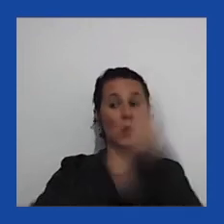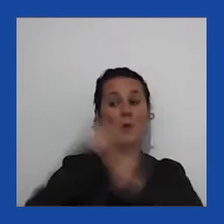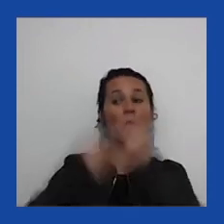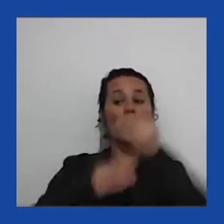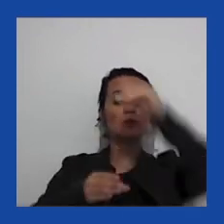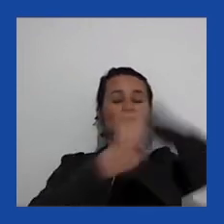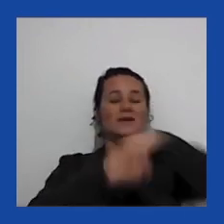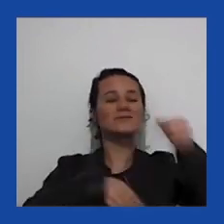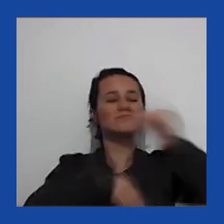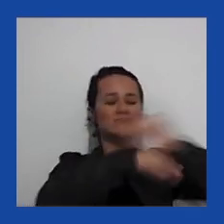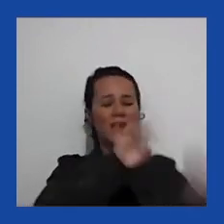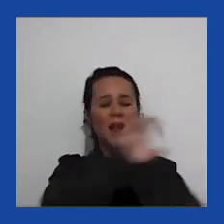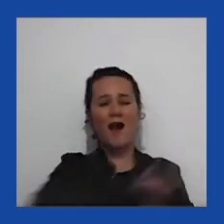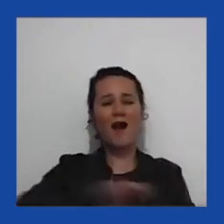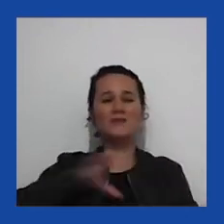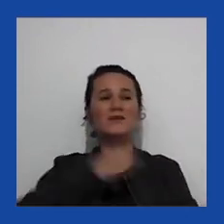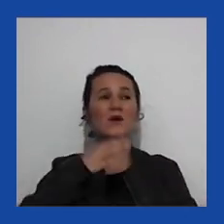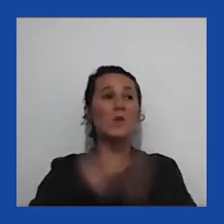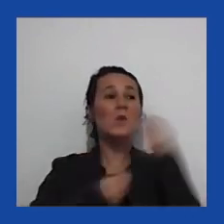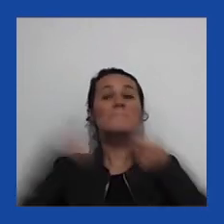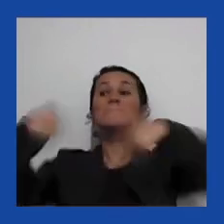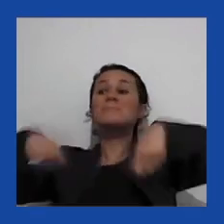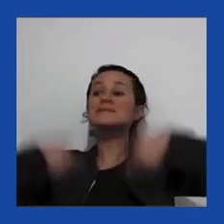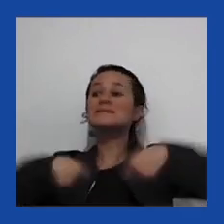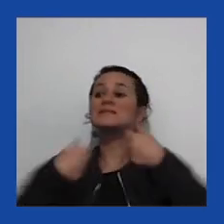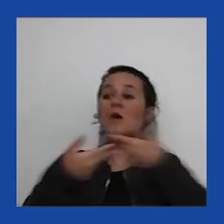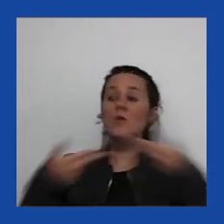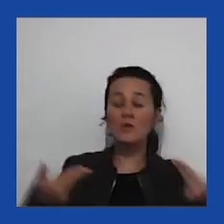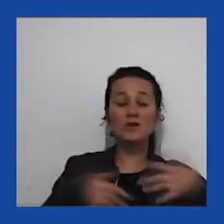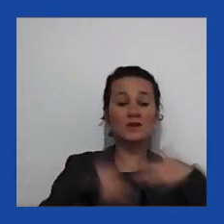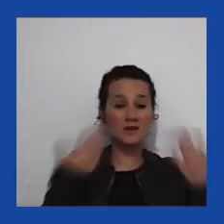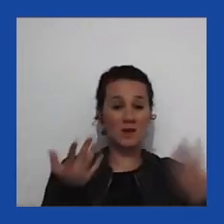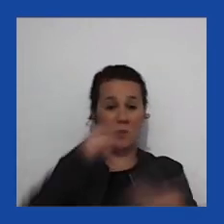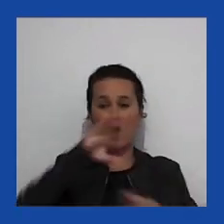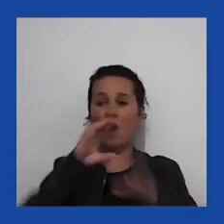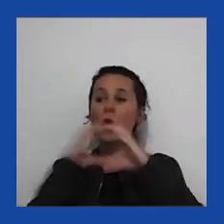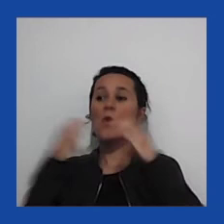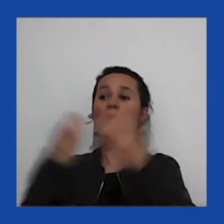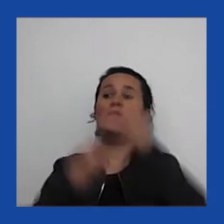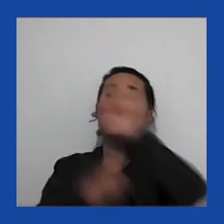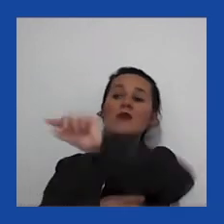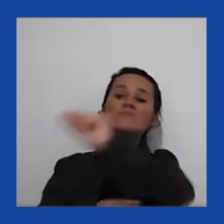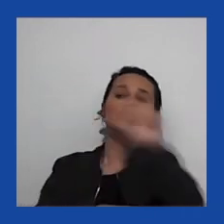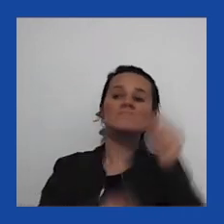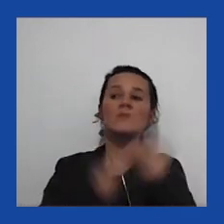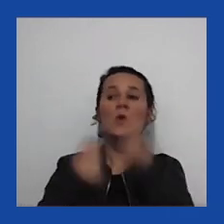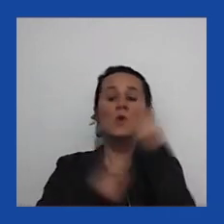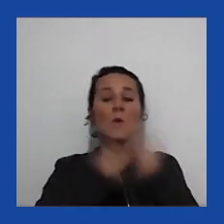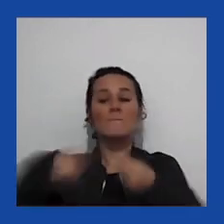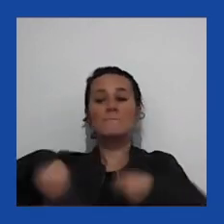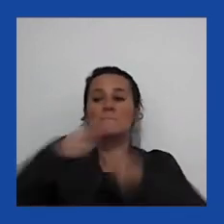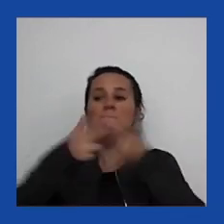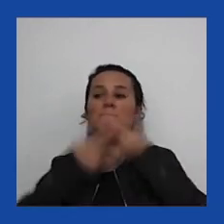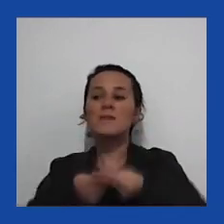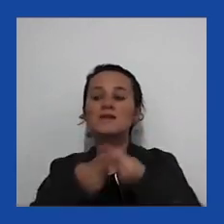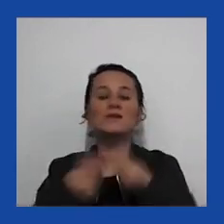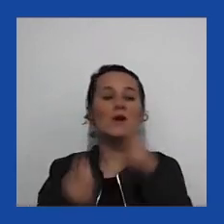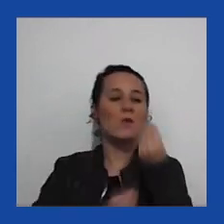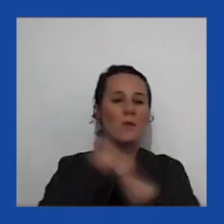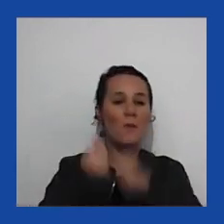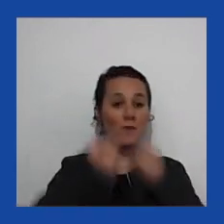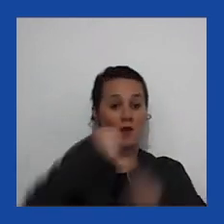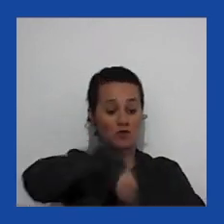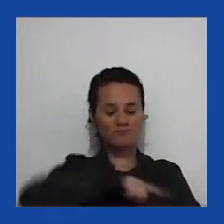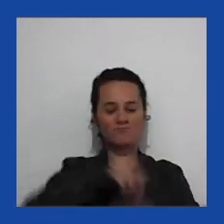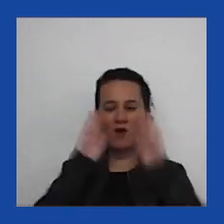mais vulneráveis e mais necessitados. Então, o empoderamento dessas comunidades, a autonomia dessas comunidades vai ser sempre o nosso foco, o